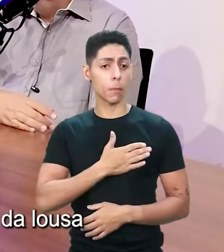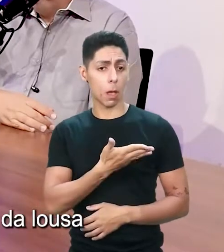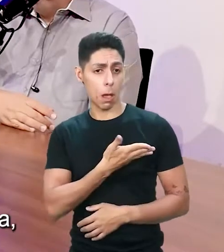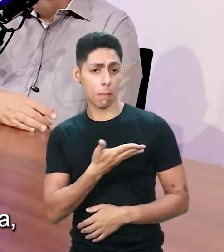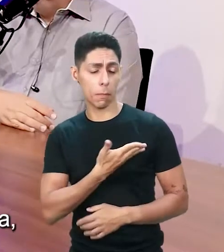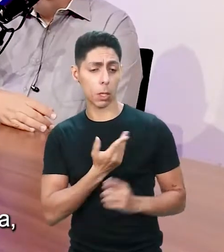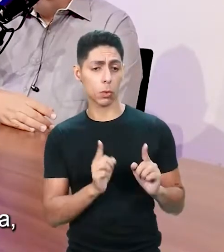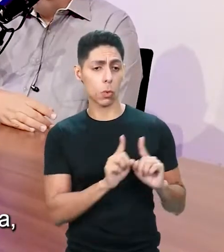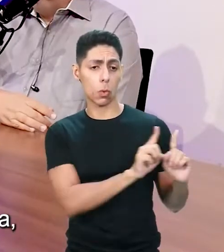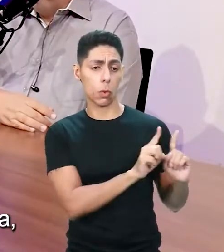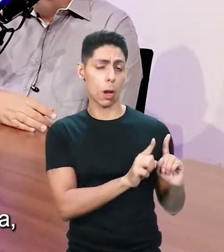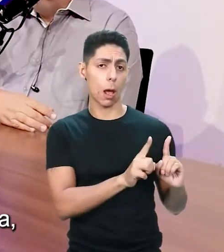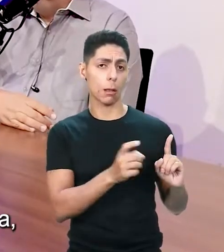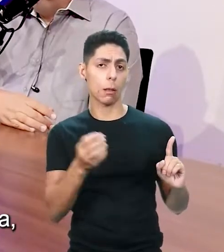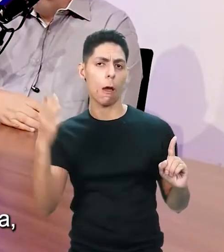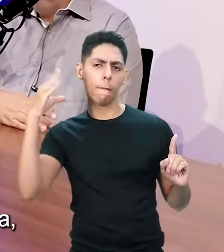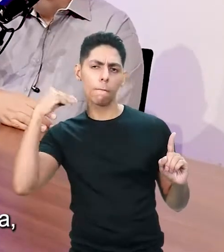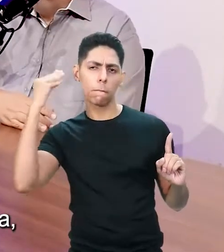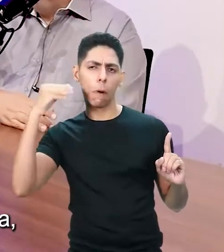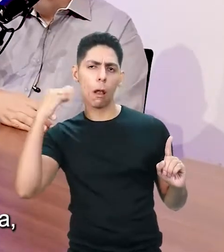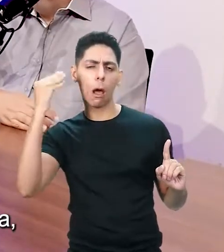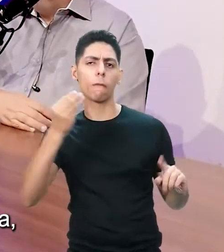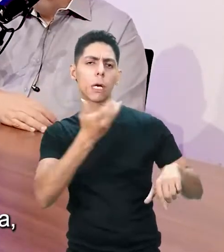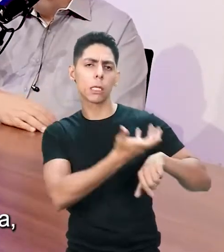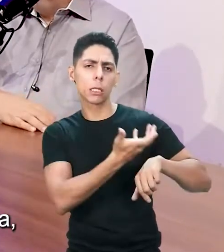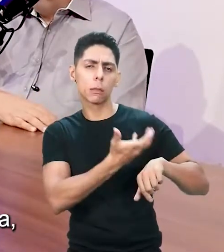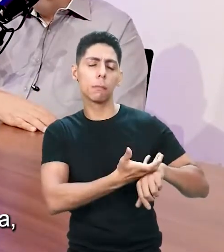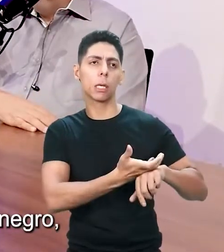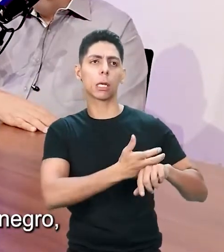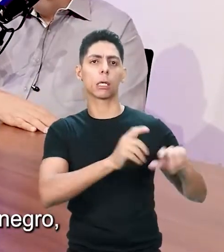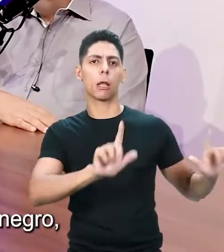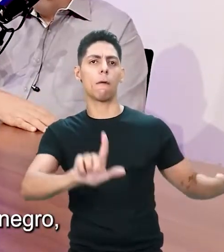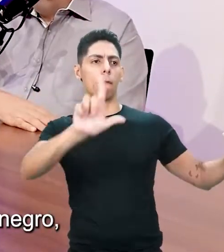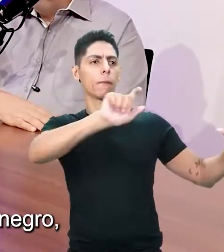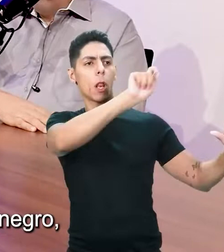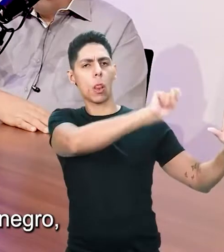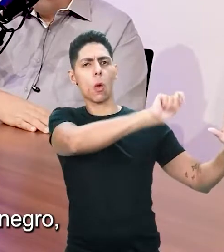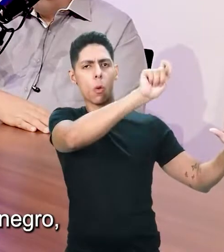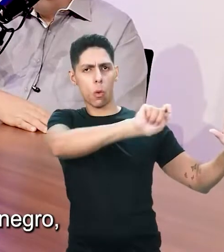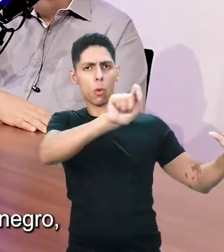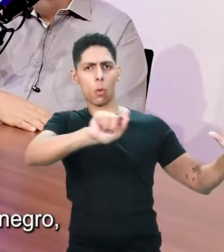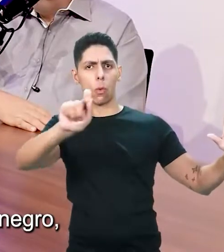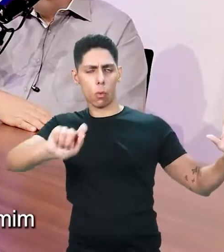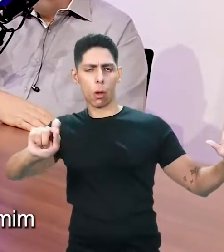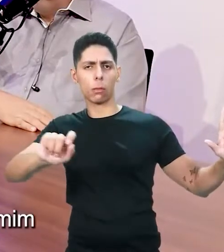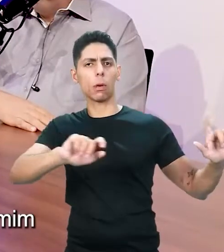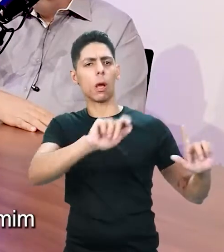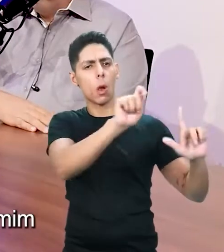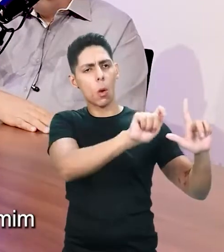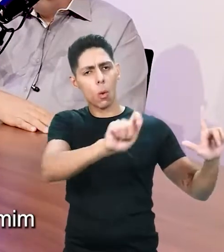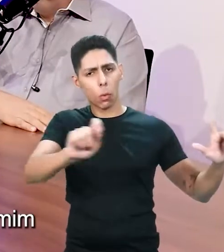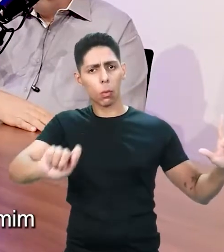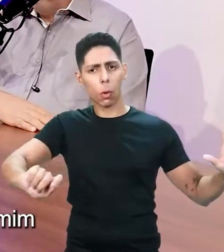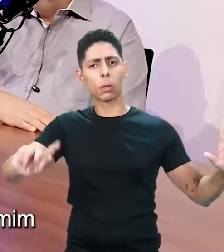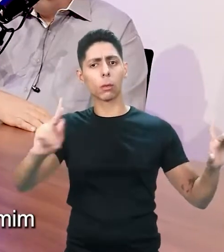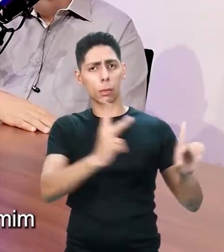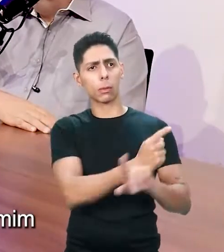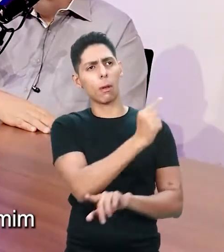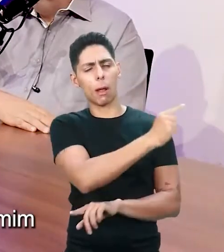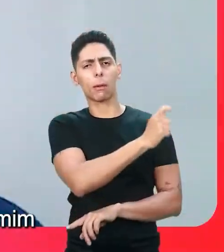lado ditavam a matéria da lousa, que a gente fala aqui em São Paulo lousa, mas na minha infância a gente chamava de quadro negro, que é como a gente diz no Rio de